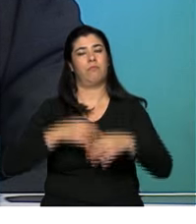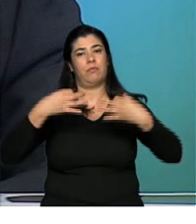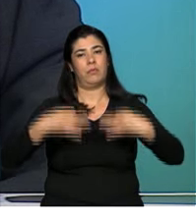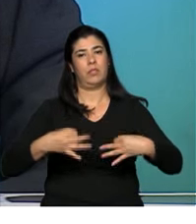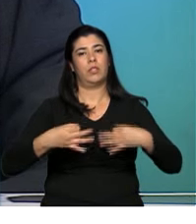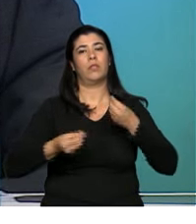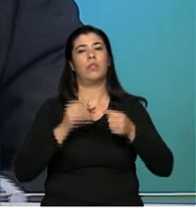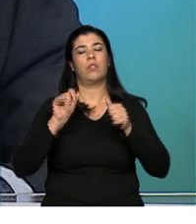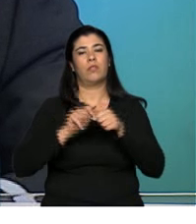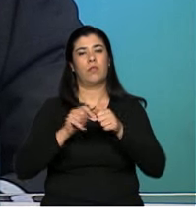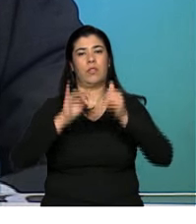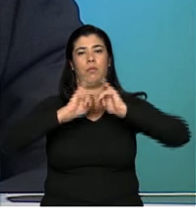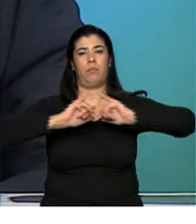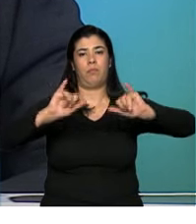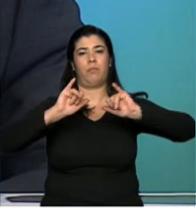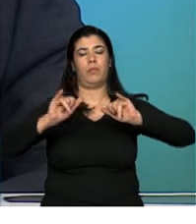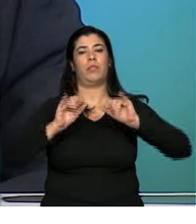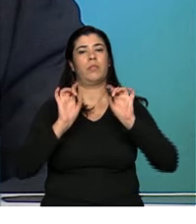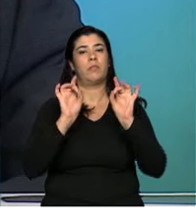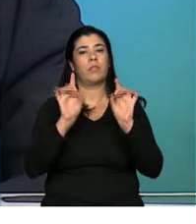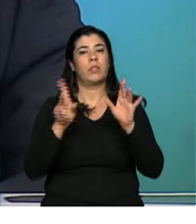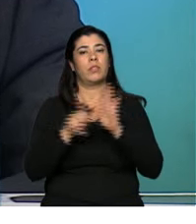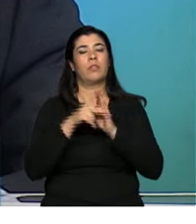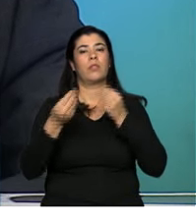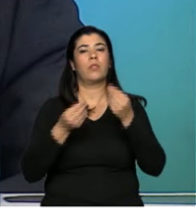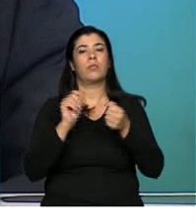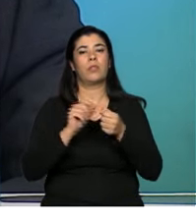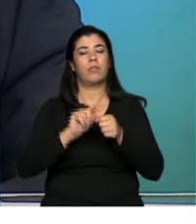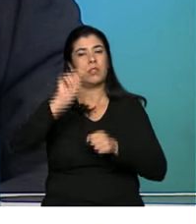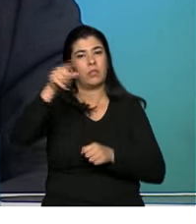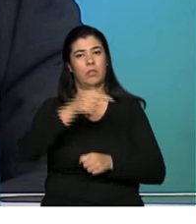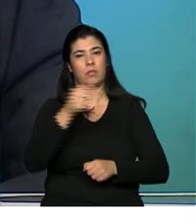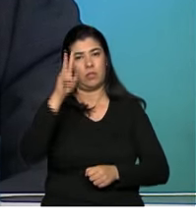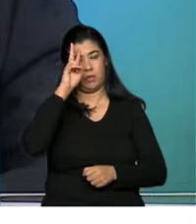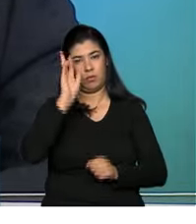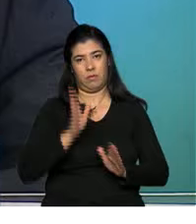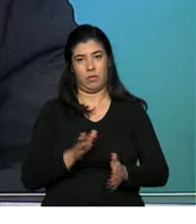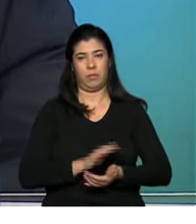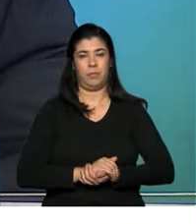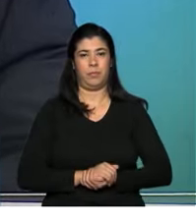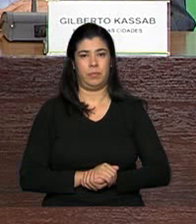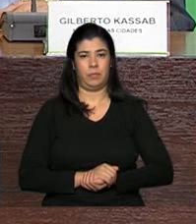do anúncio do orçamento nós vamos pronunciar especificamente sobre esse assunto na próxima